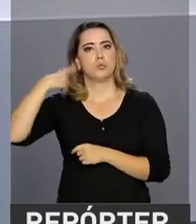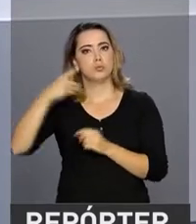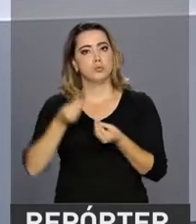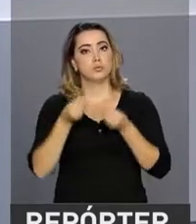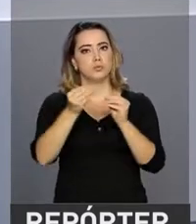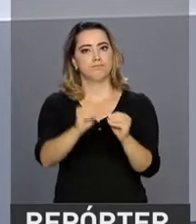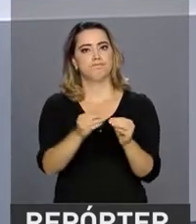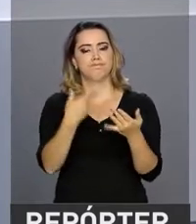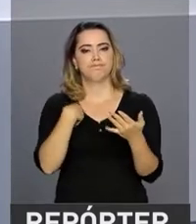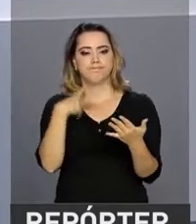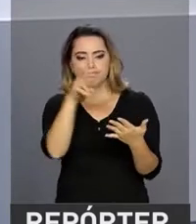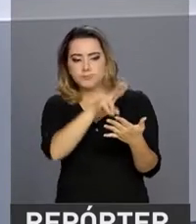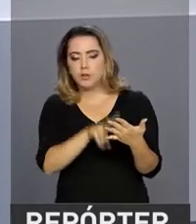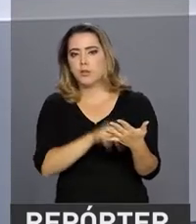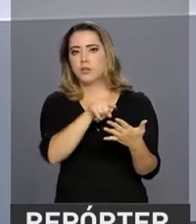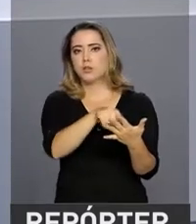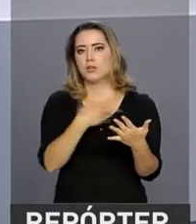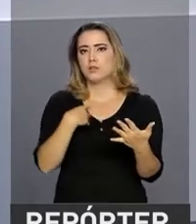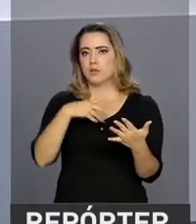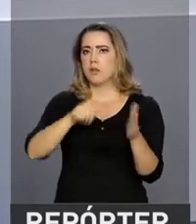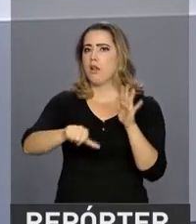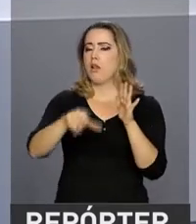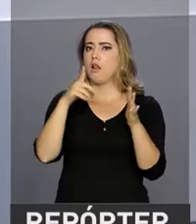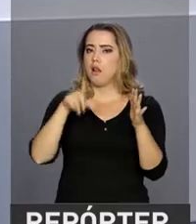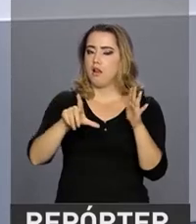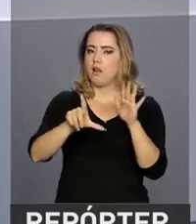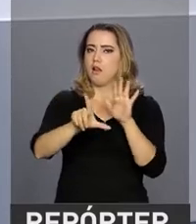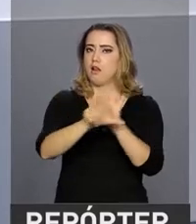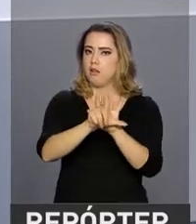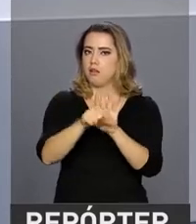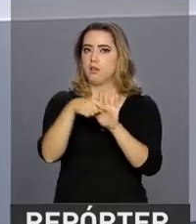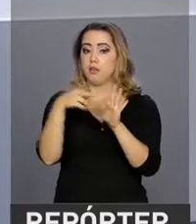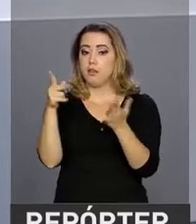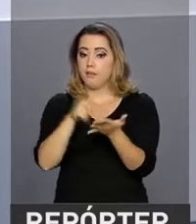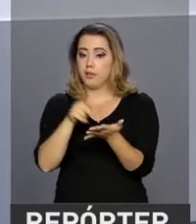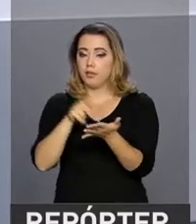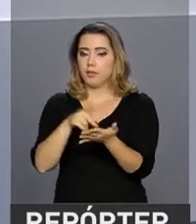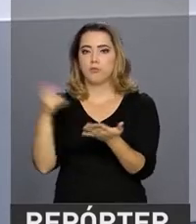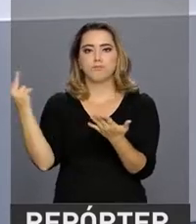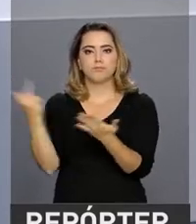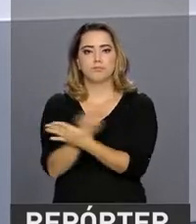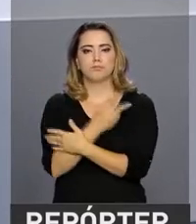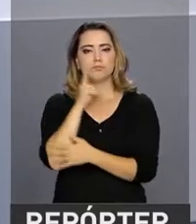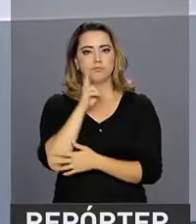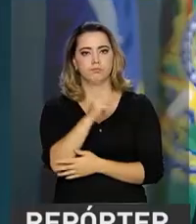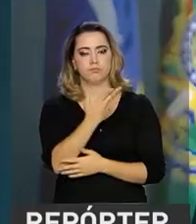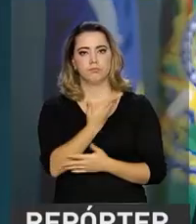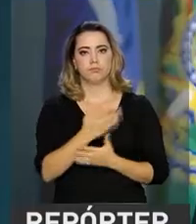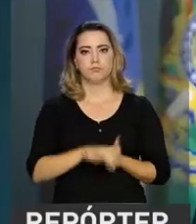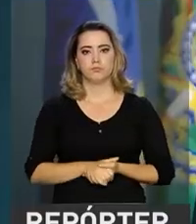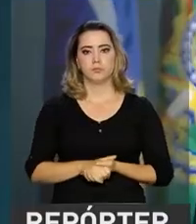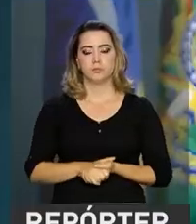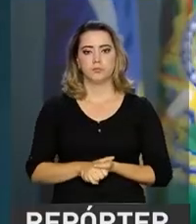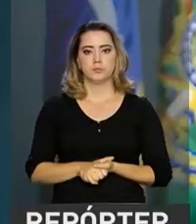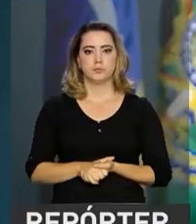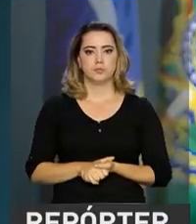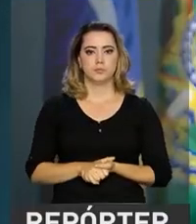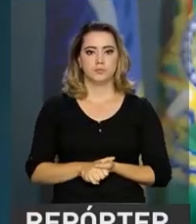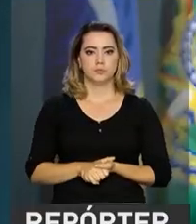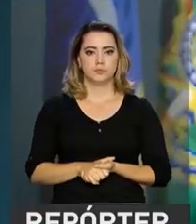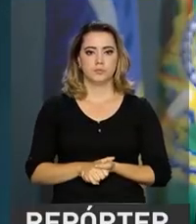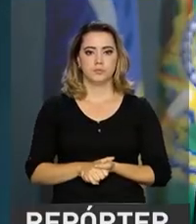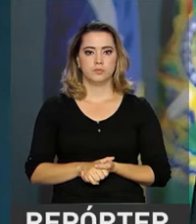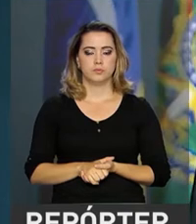última denúncia aos critérios técnicos e legais e que a verdade triunfará. Vamos ouvi-lo. A